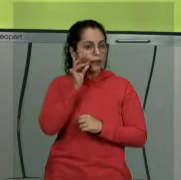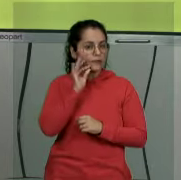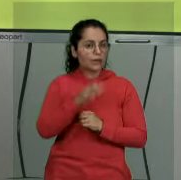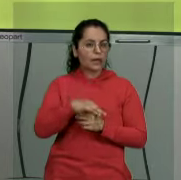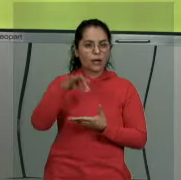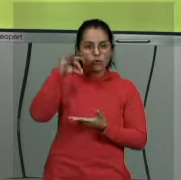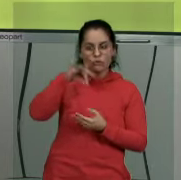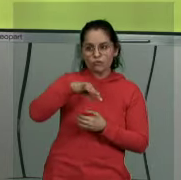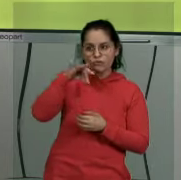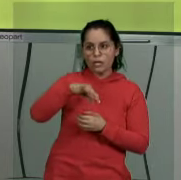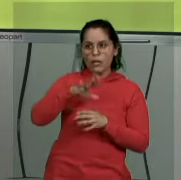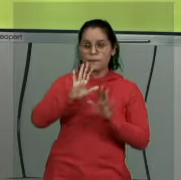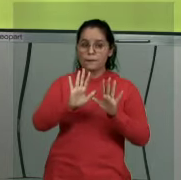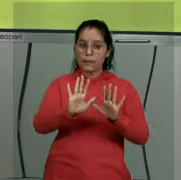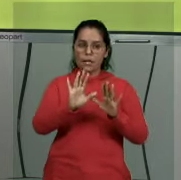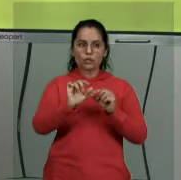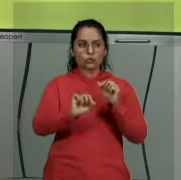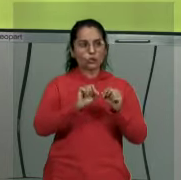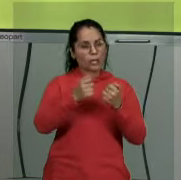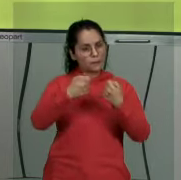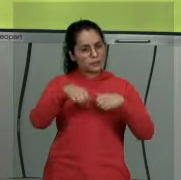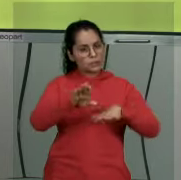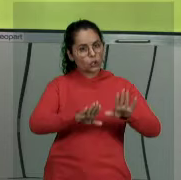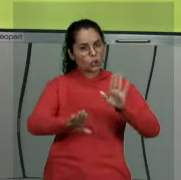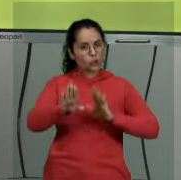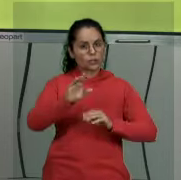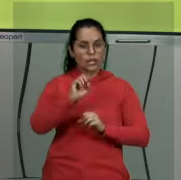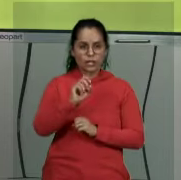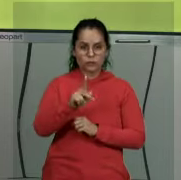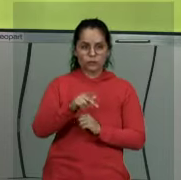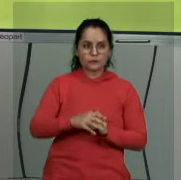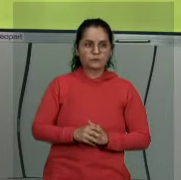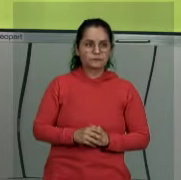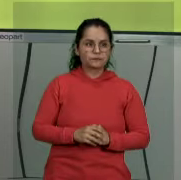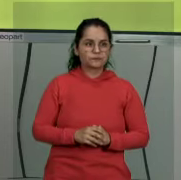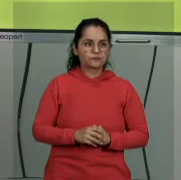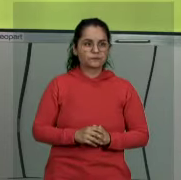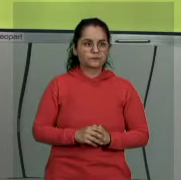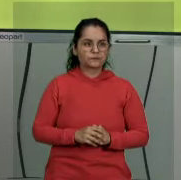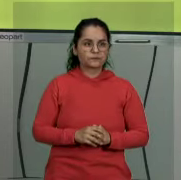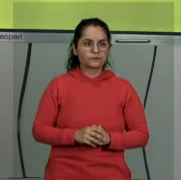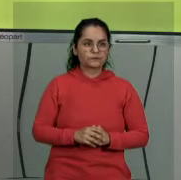um chazinho, mas a gente tem que tomar cuidado, tá certo?